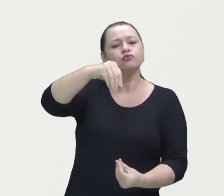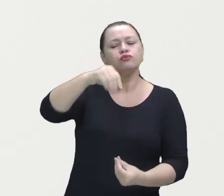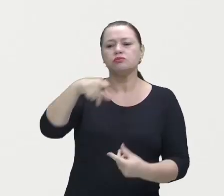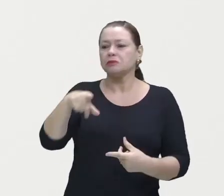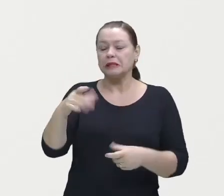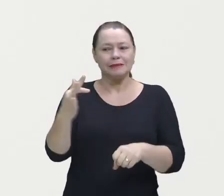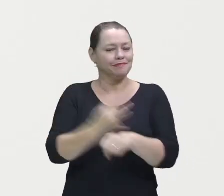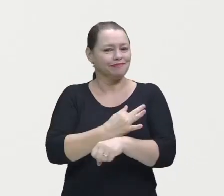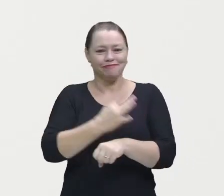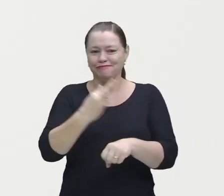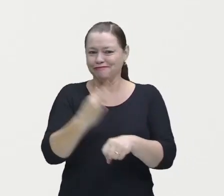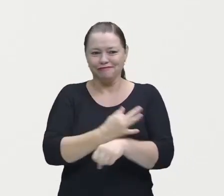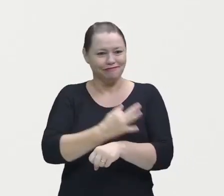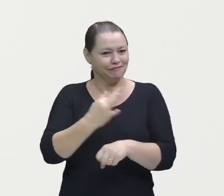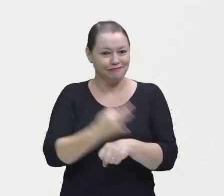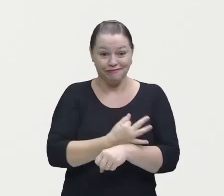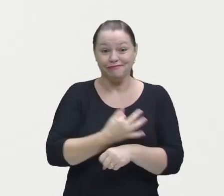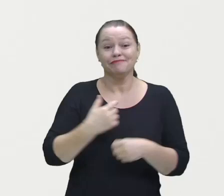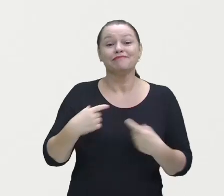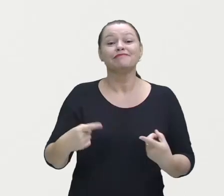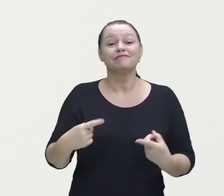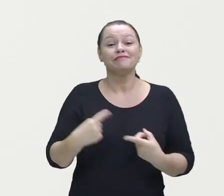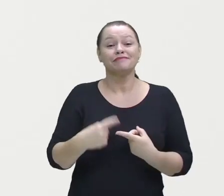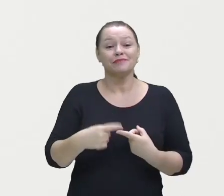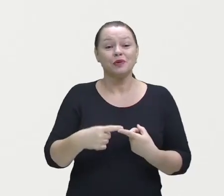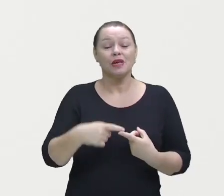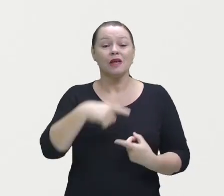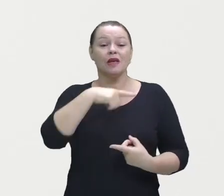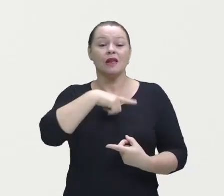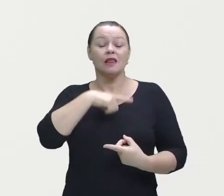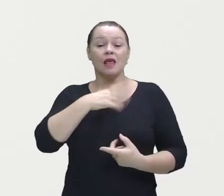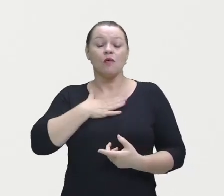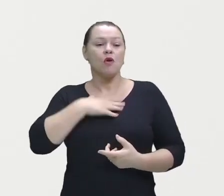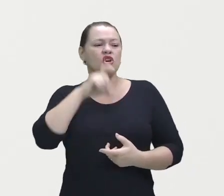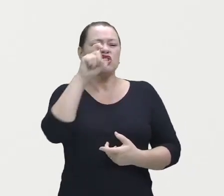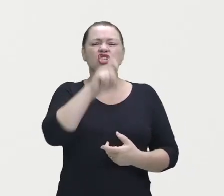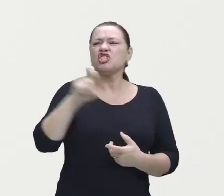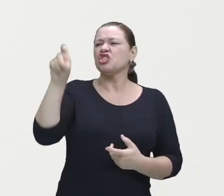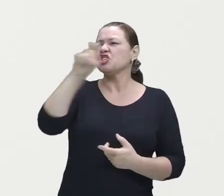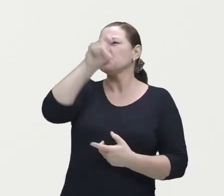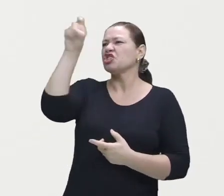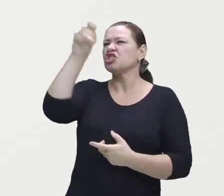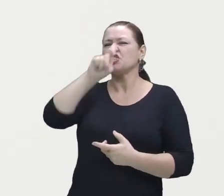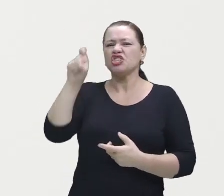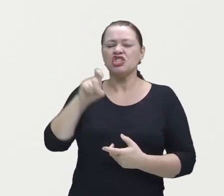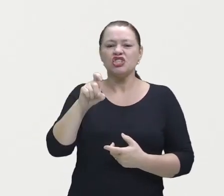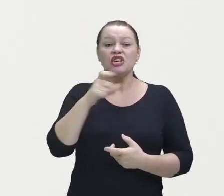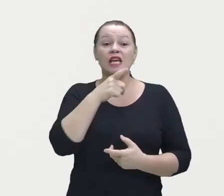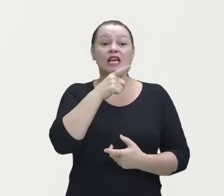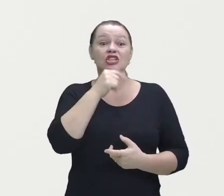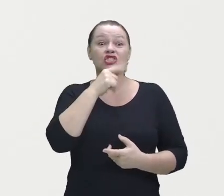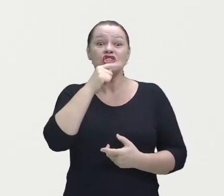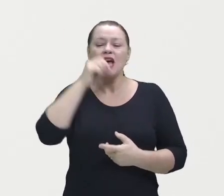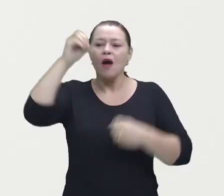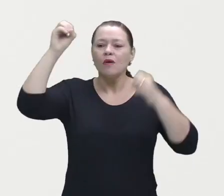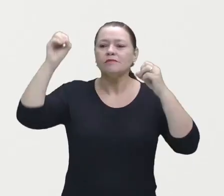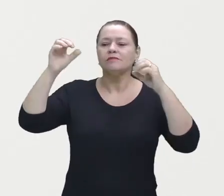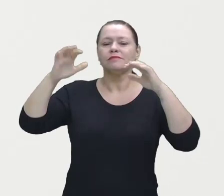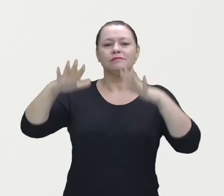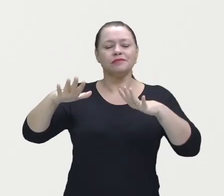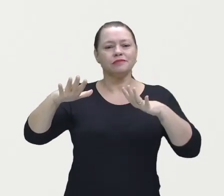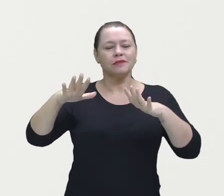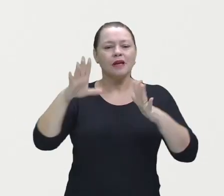não se aguenta, pois tem o meu spray de água benta. Que